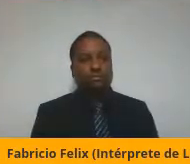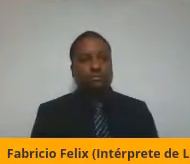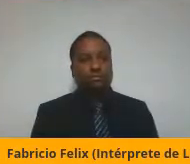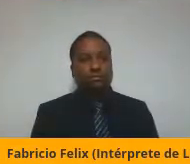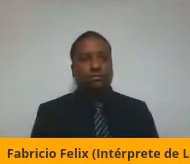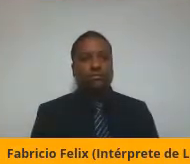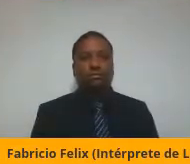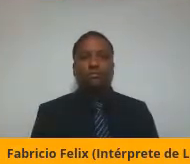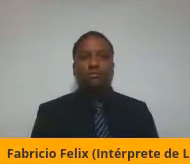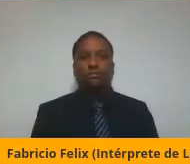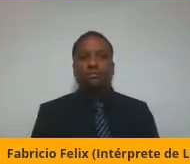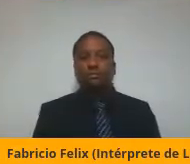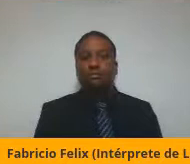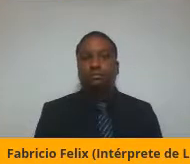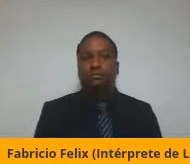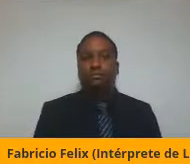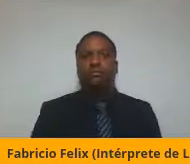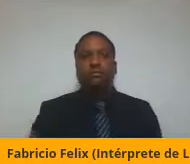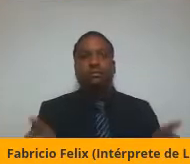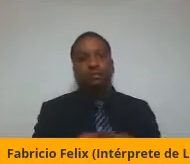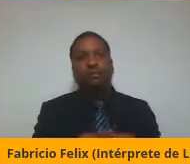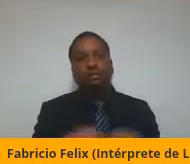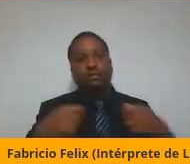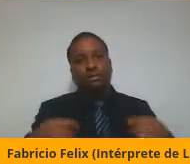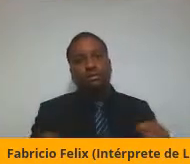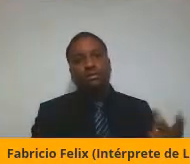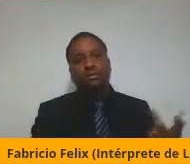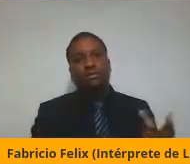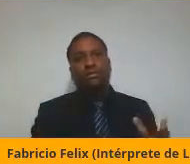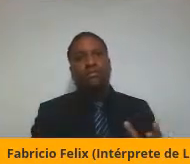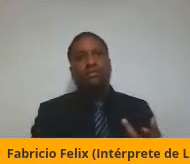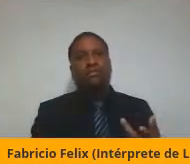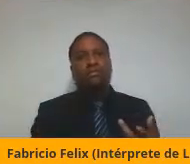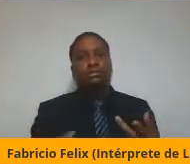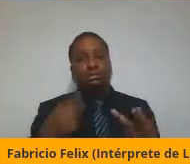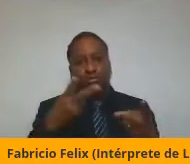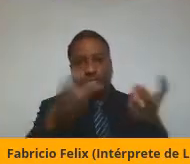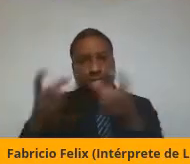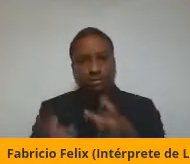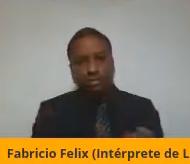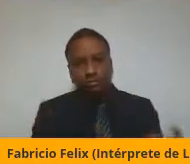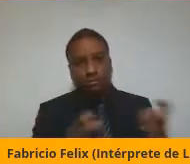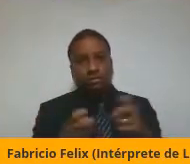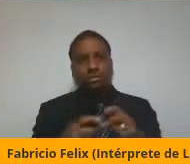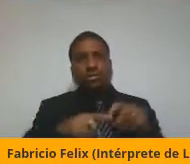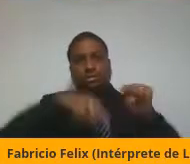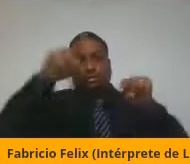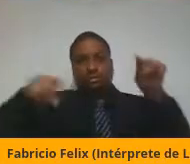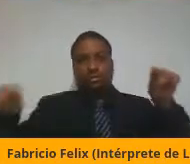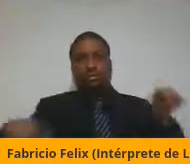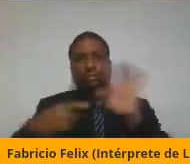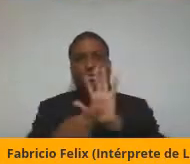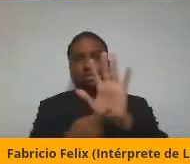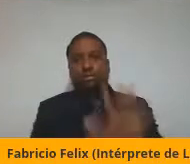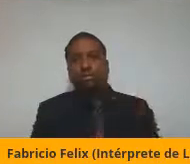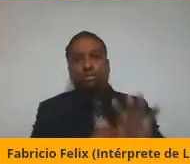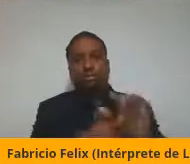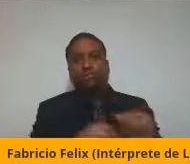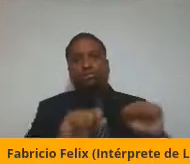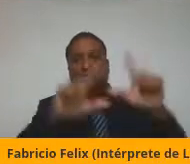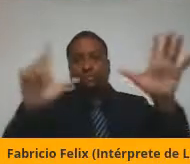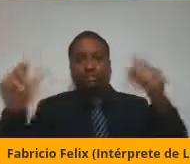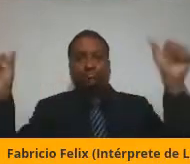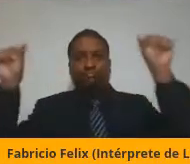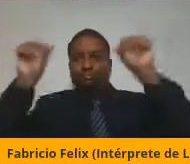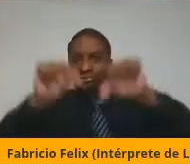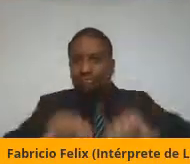que é preciso levar em conta e que a testagem está acusando, né, um cenário de piora bem antes de isso acontecer, por exemplo,